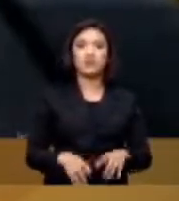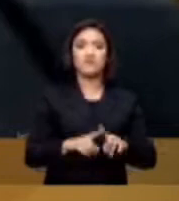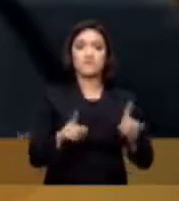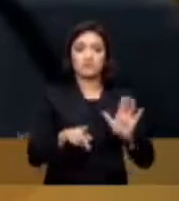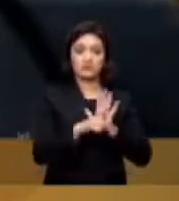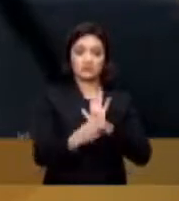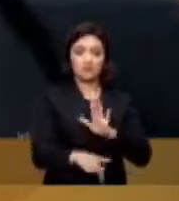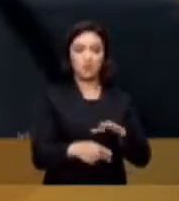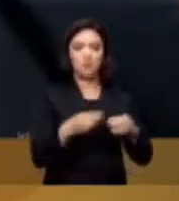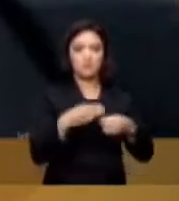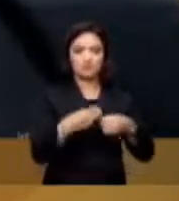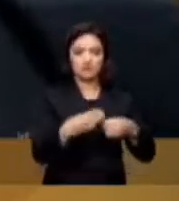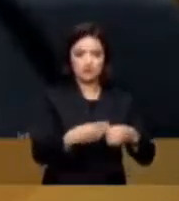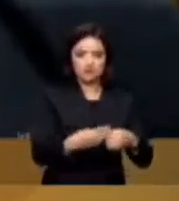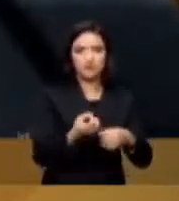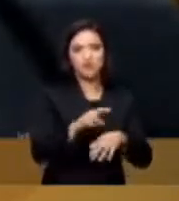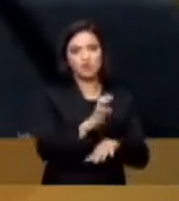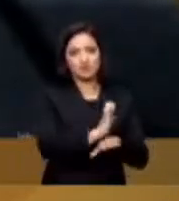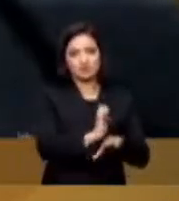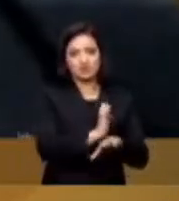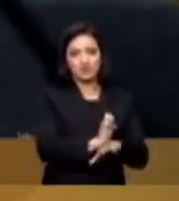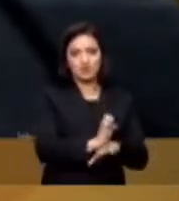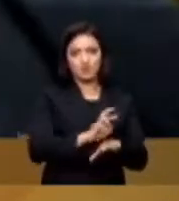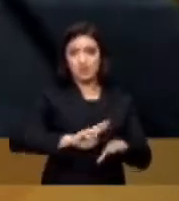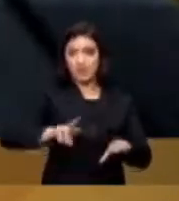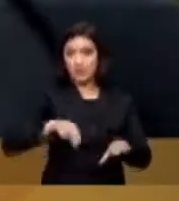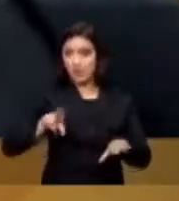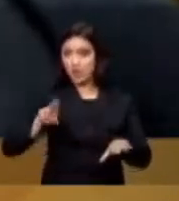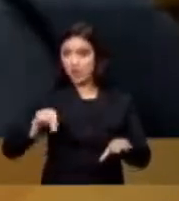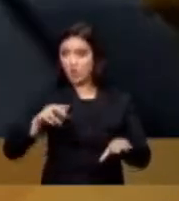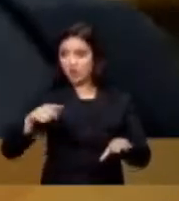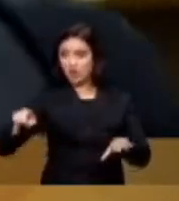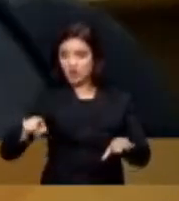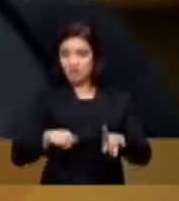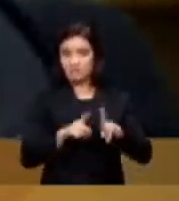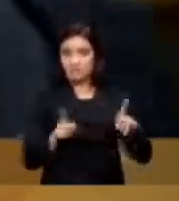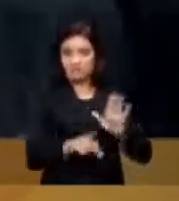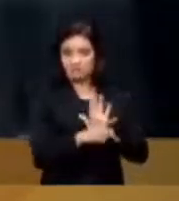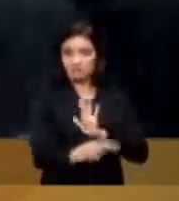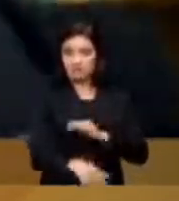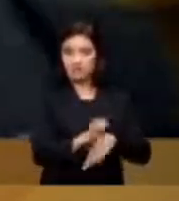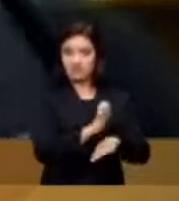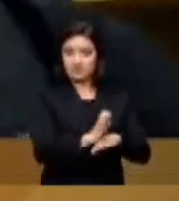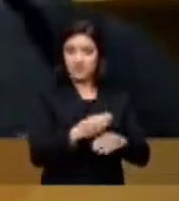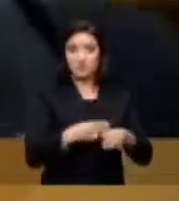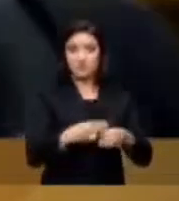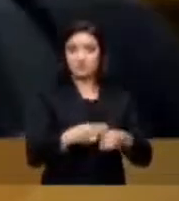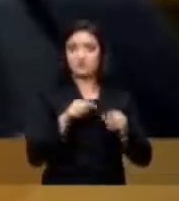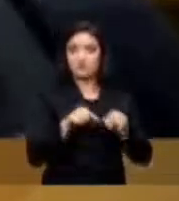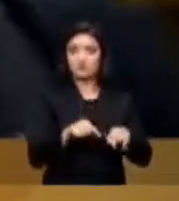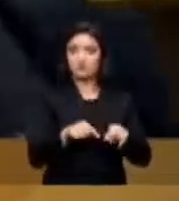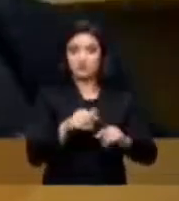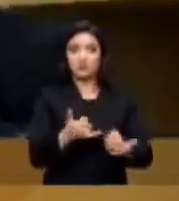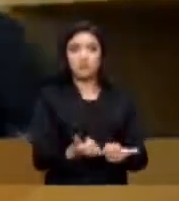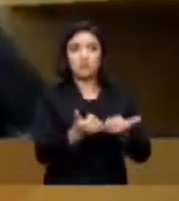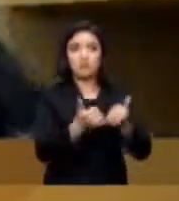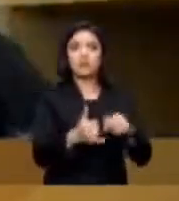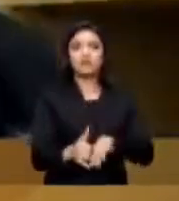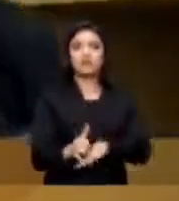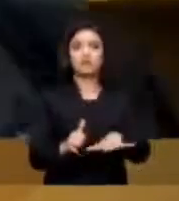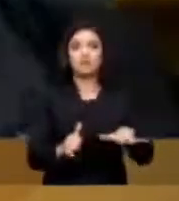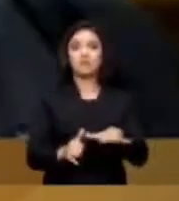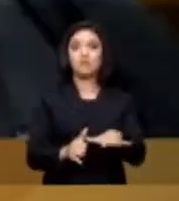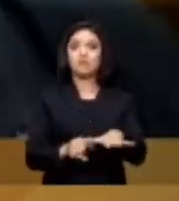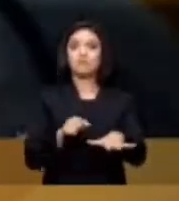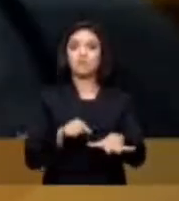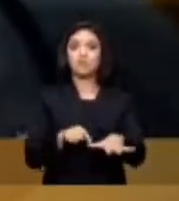ou estadual, não da esfera da União, possam ter o seu uso desonerado de